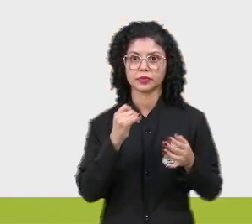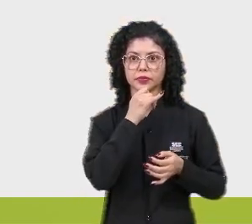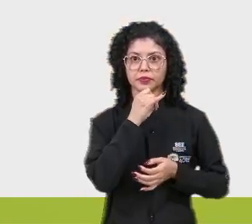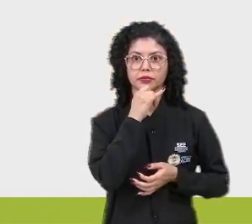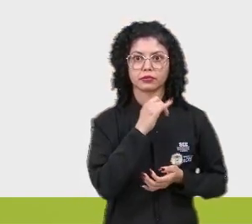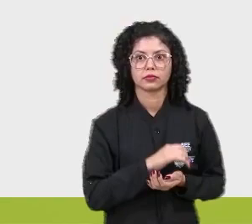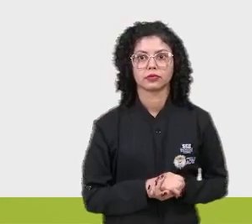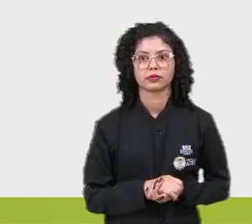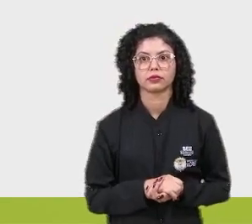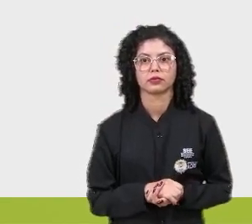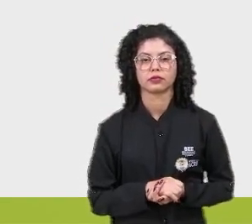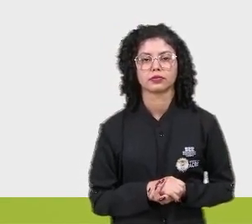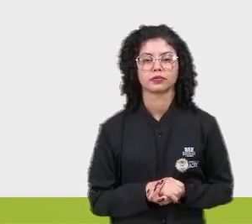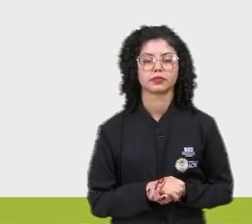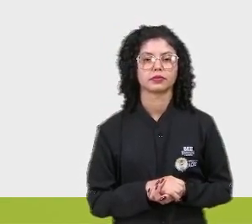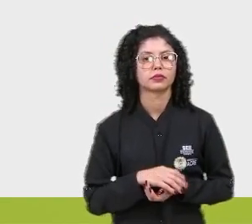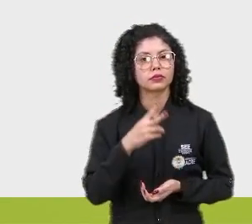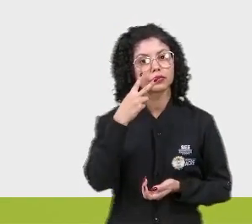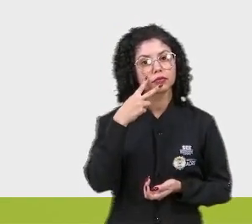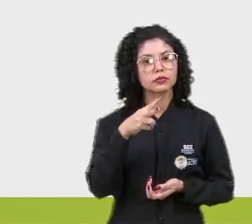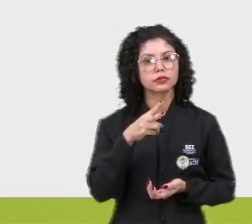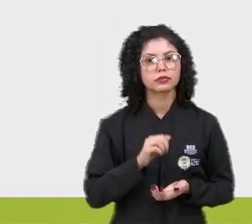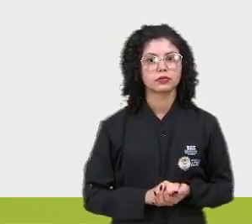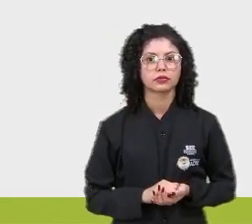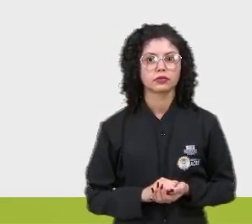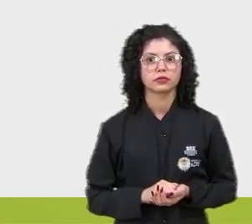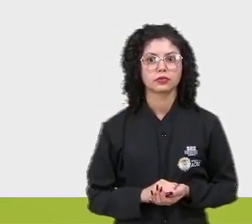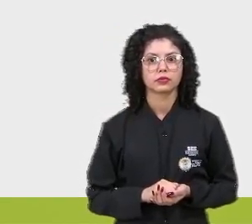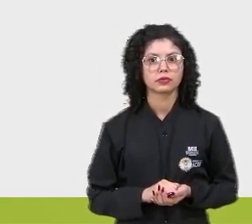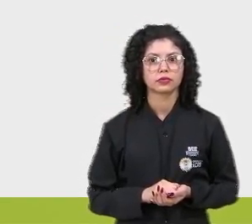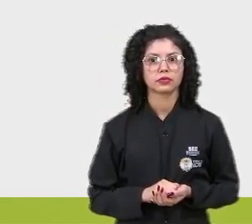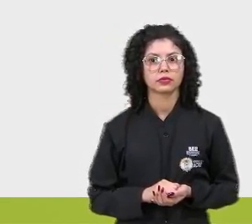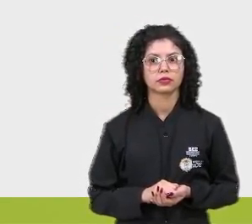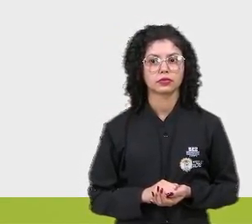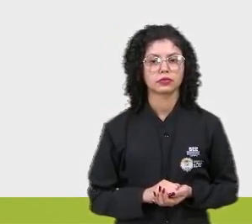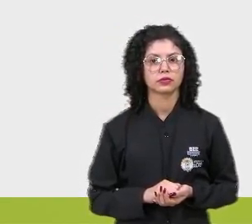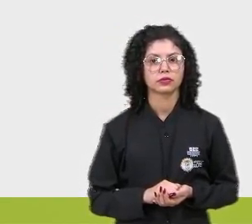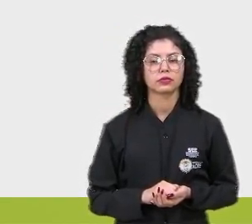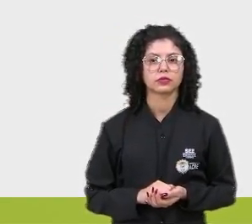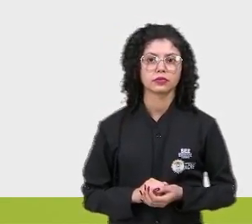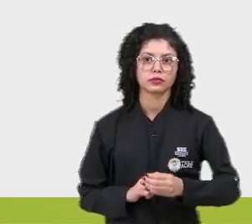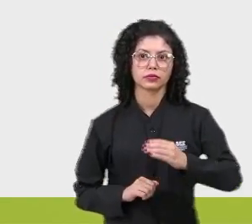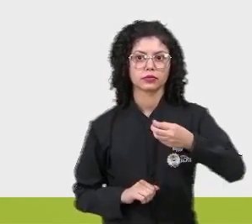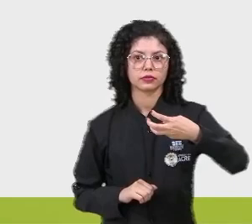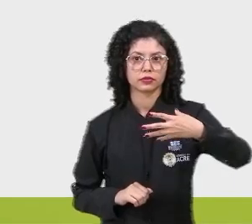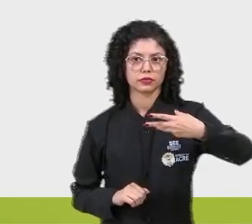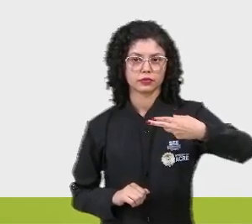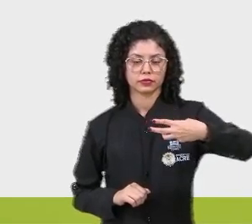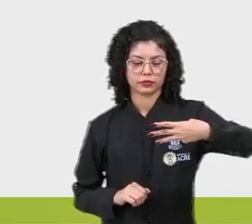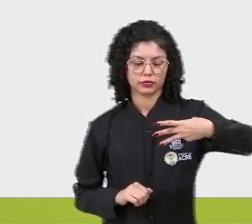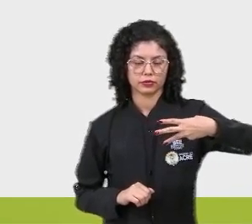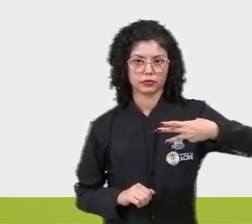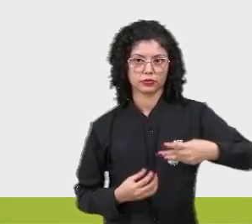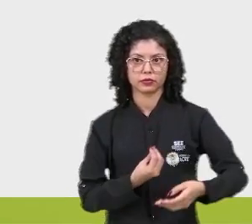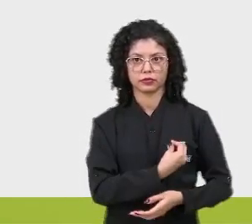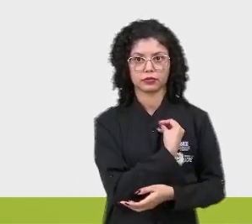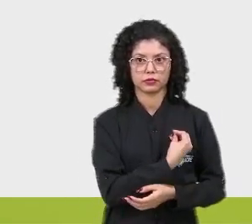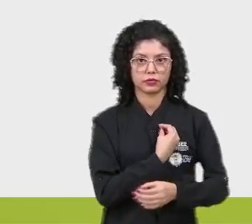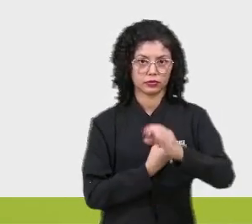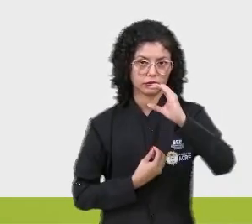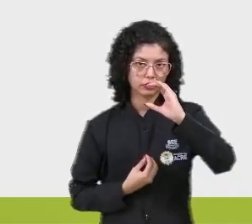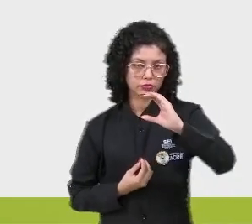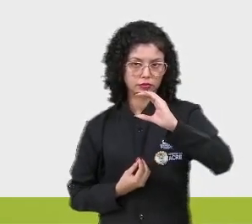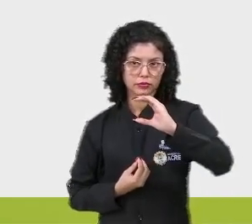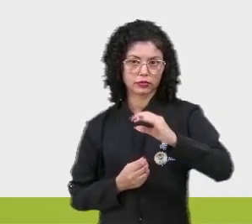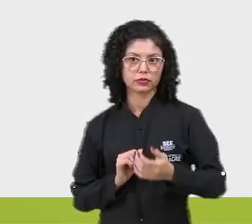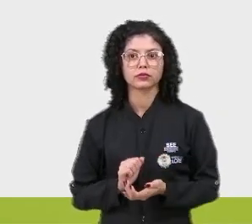exemplo, se você observar bem onde está aí, como se fossem os dedos, eu tenho a presença de um